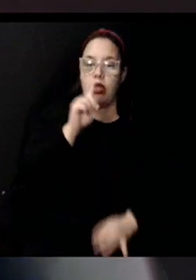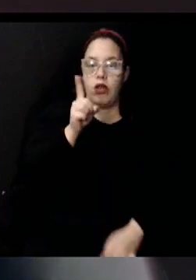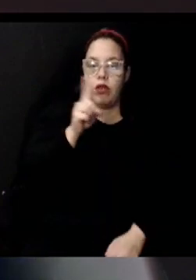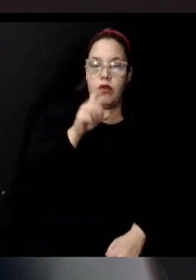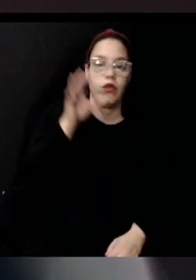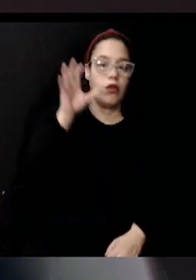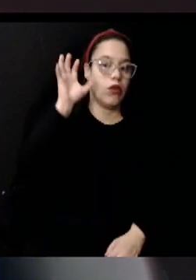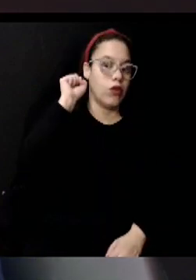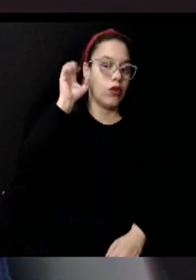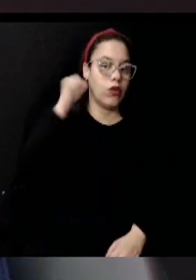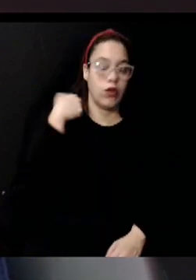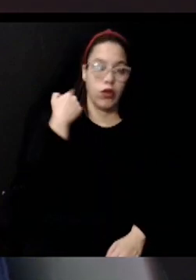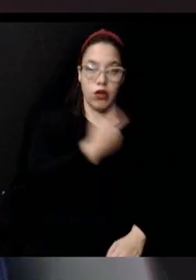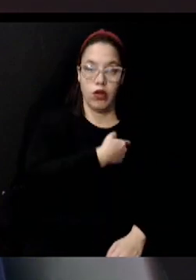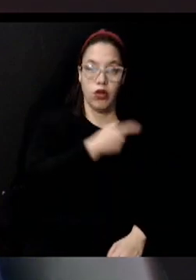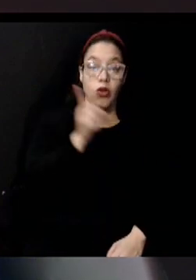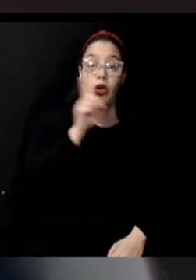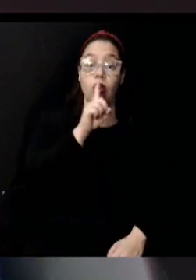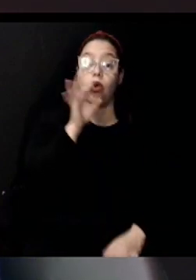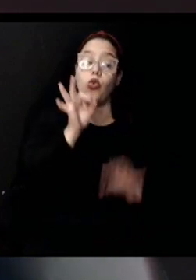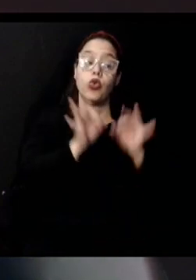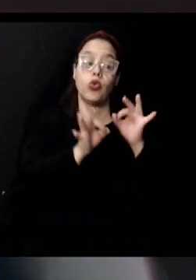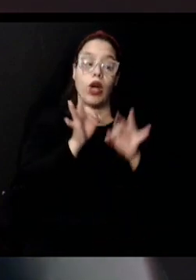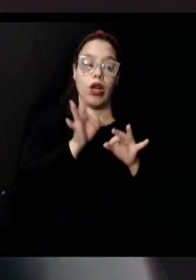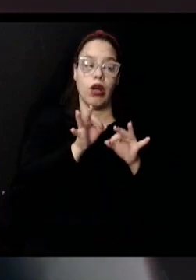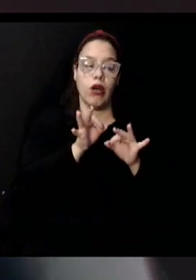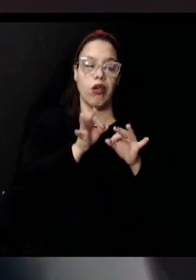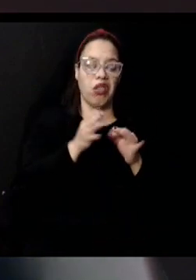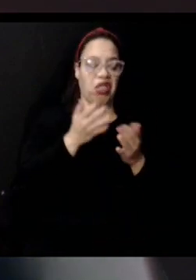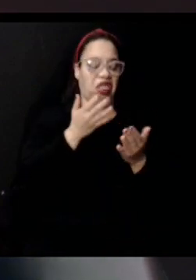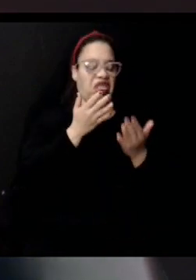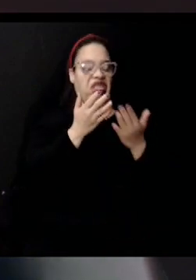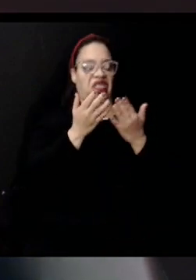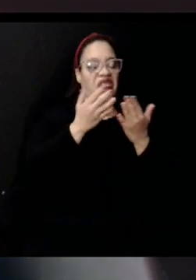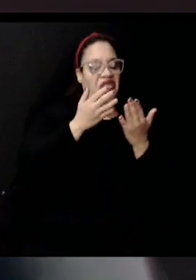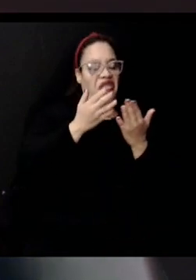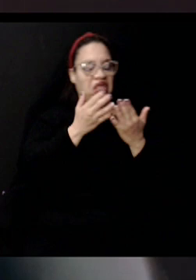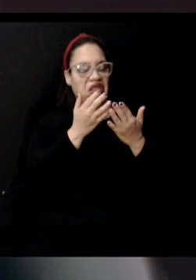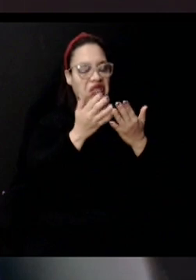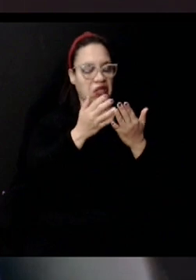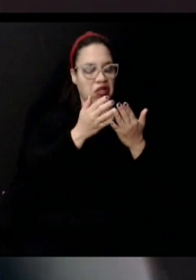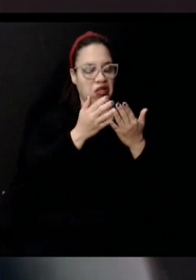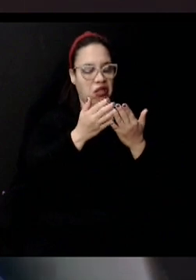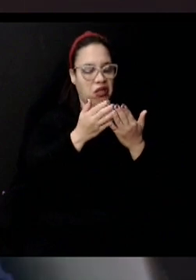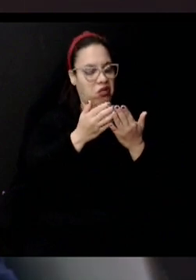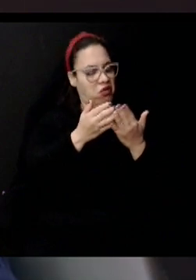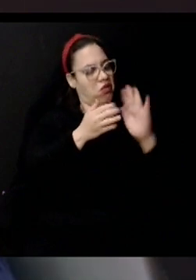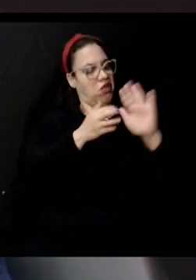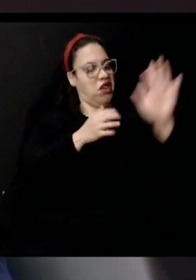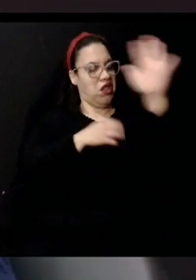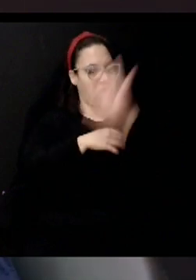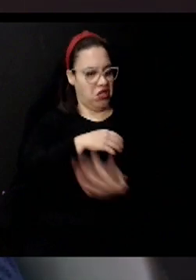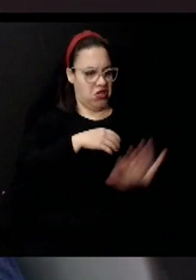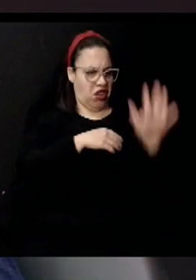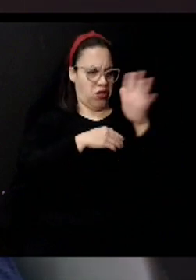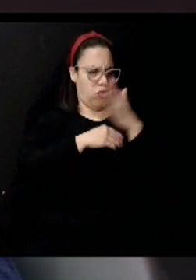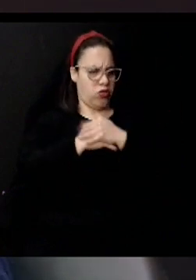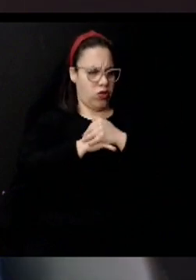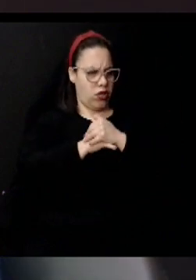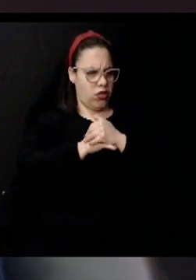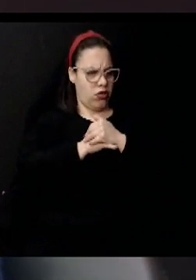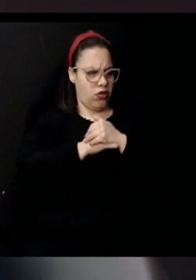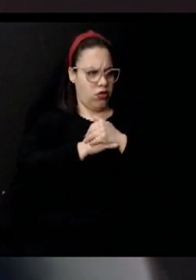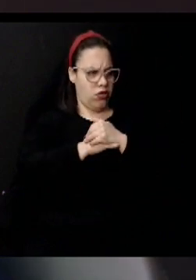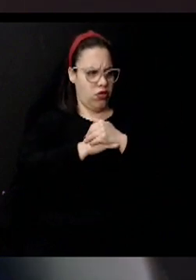A escuta nossa é de não julgamento, e sim de entendimento, para junto com a pessoa buscar novas saídas,